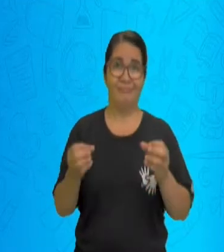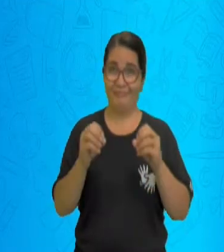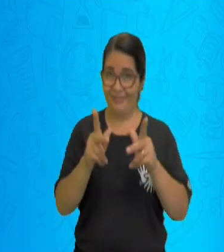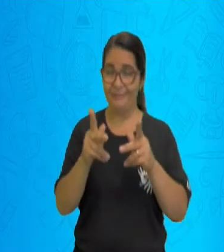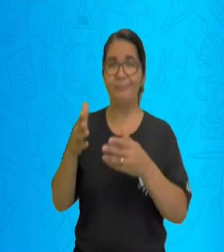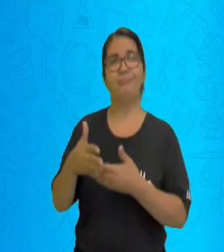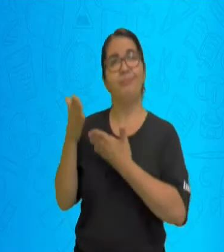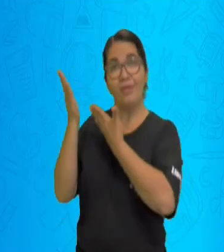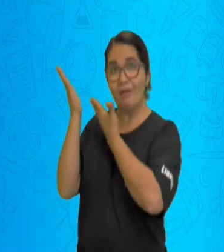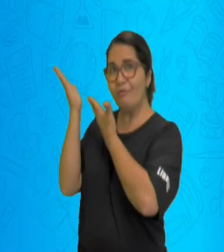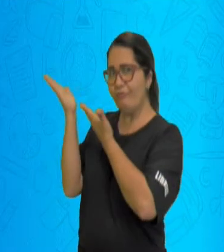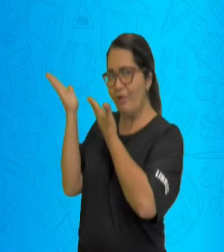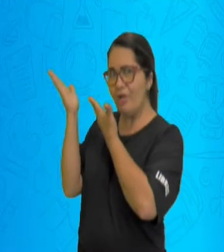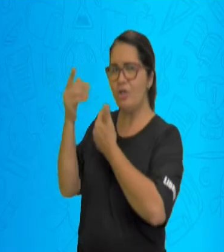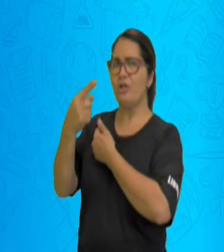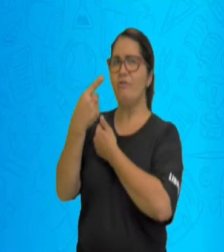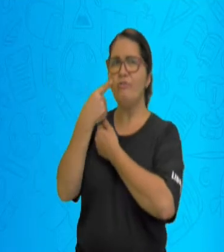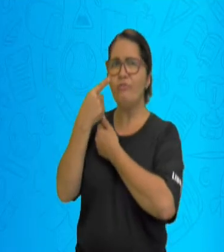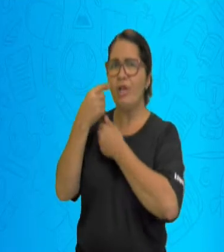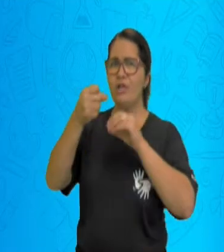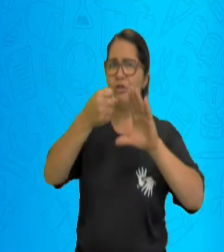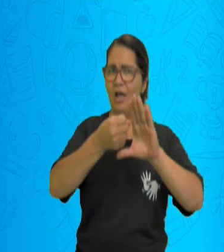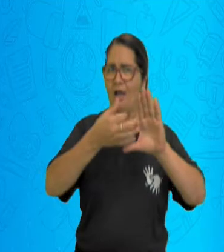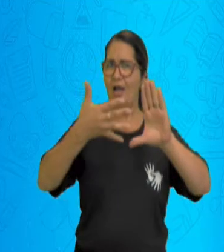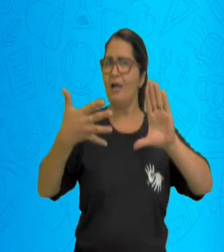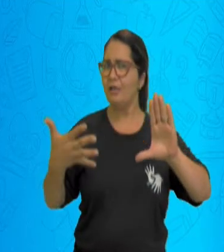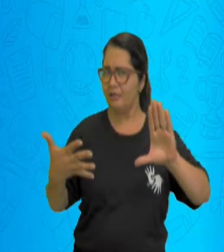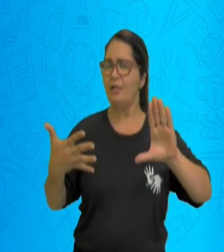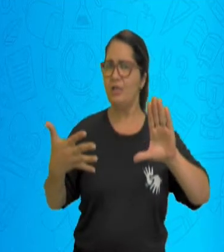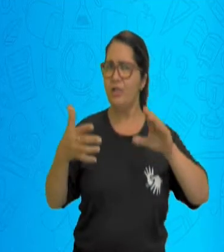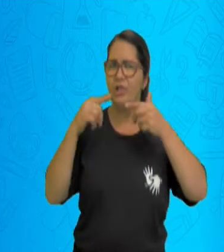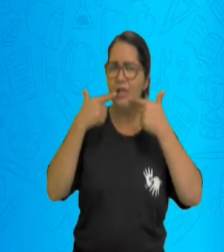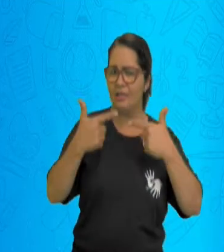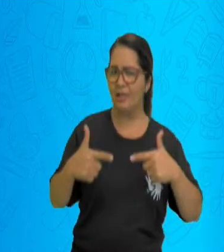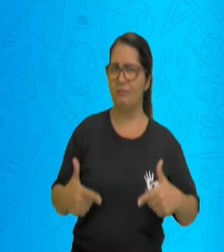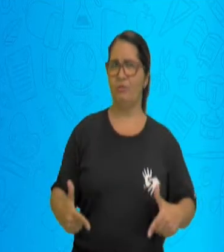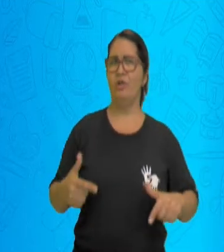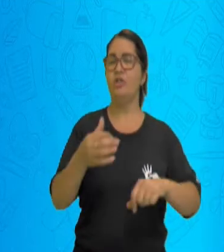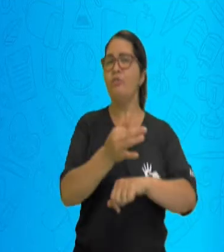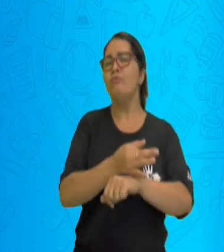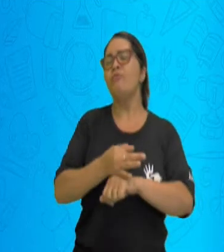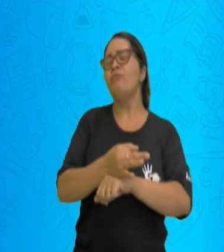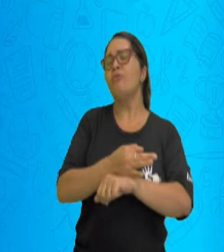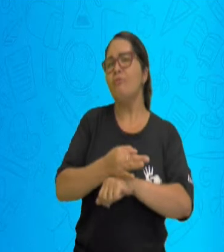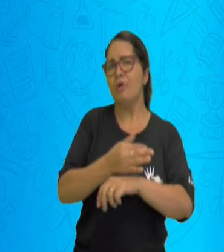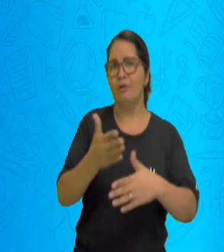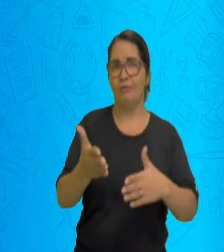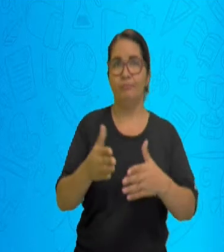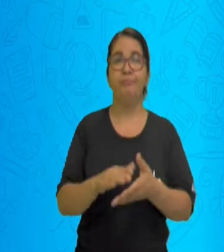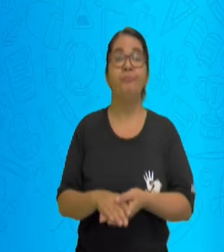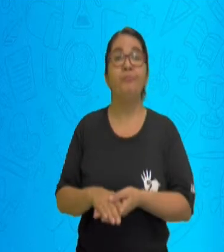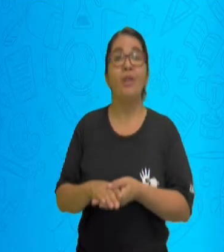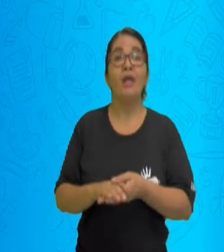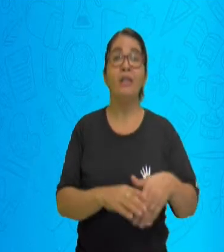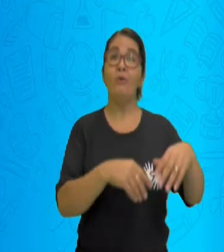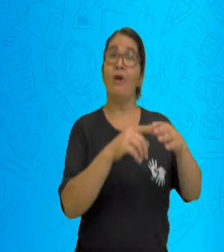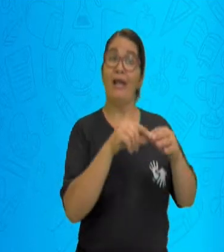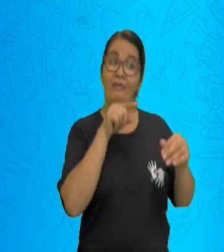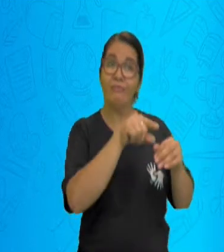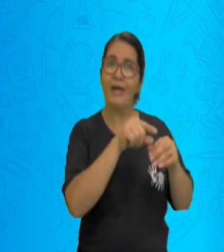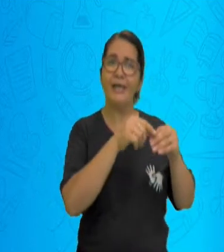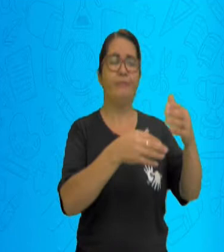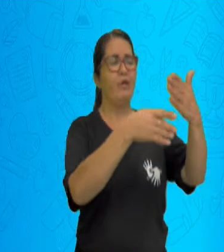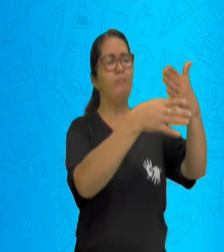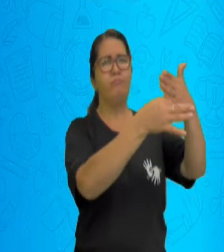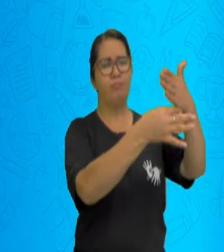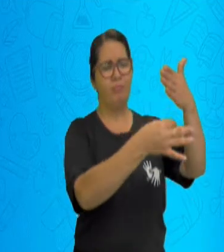Acompanhe junto comigo agora as características dessa linguagem formal. Ela vai seguir